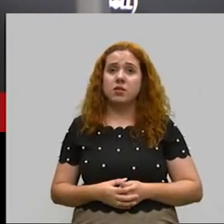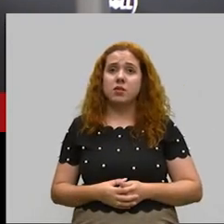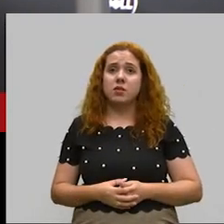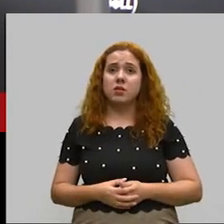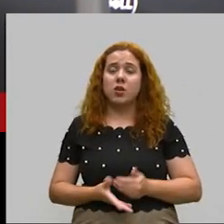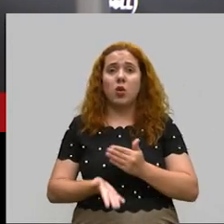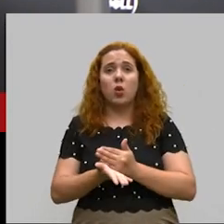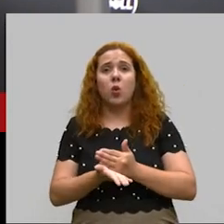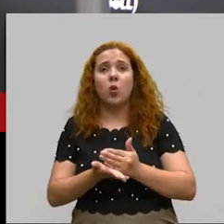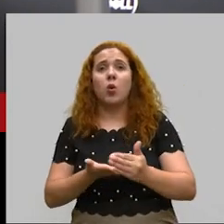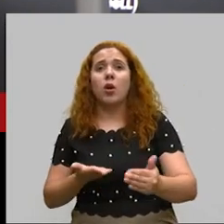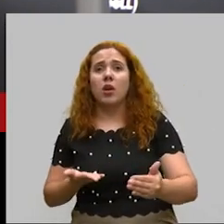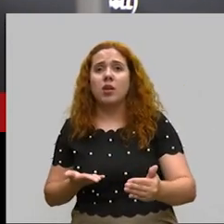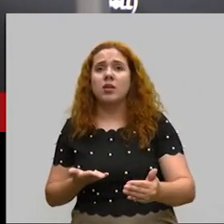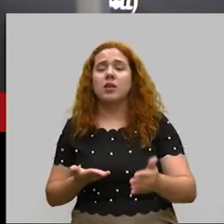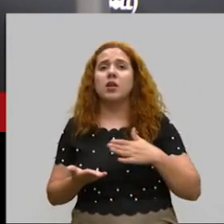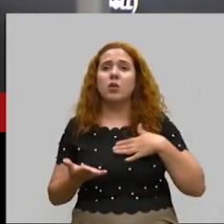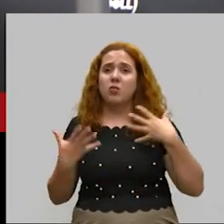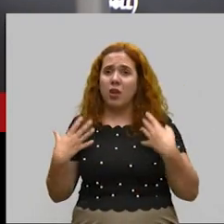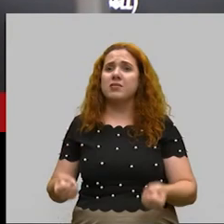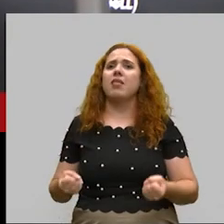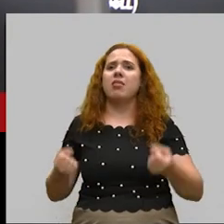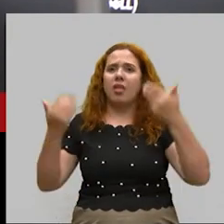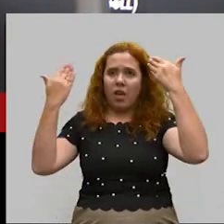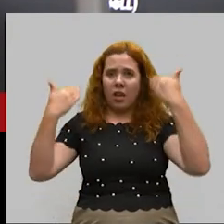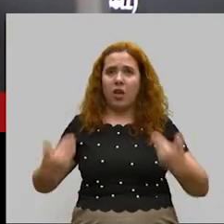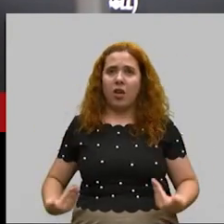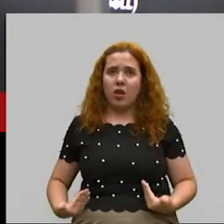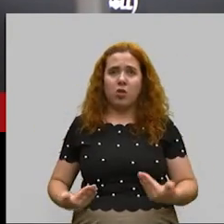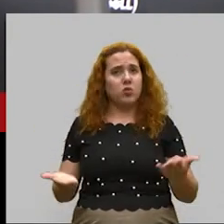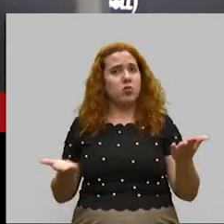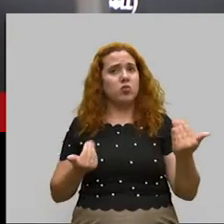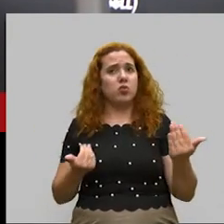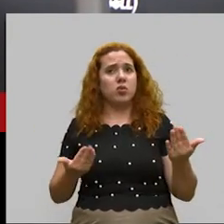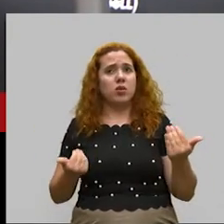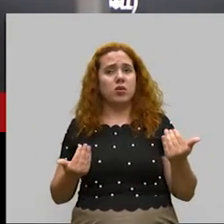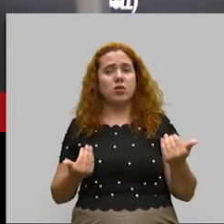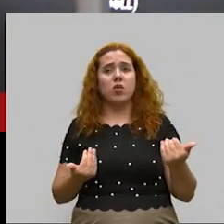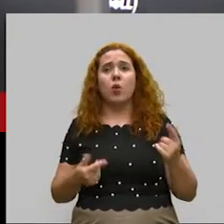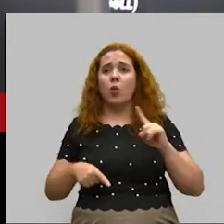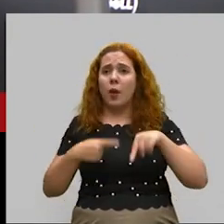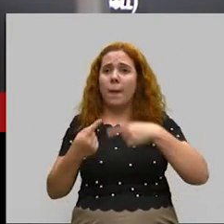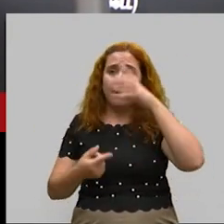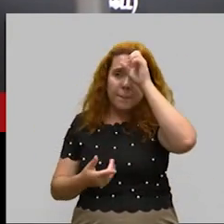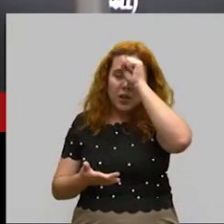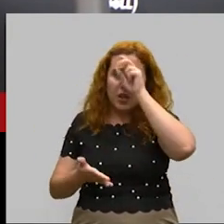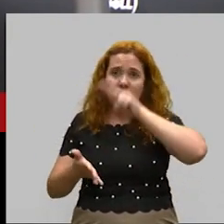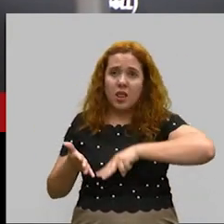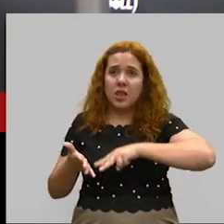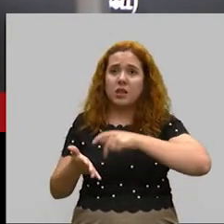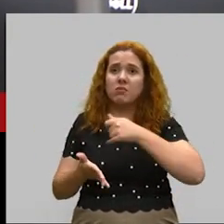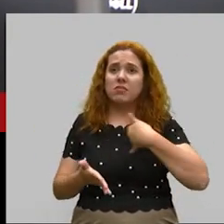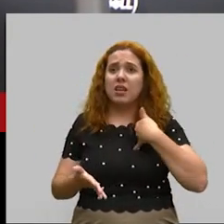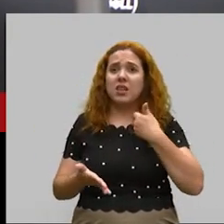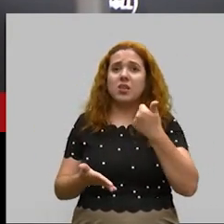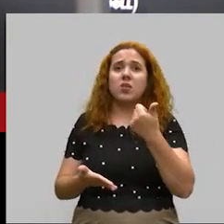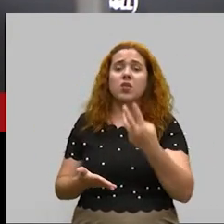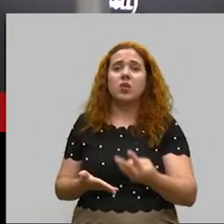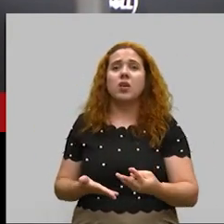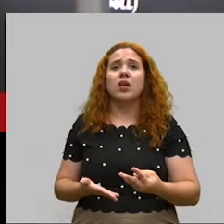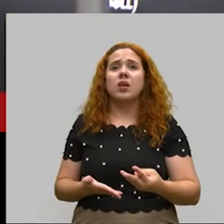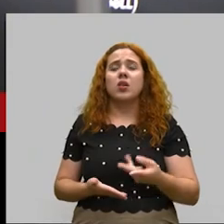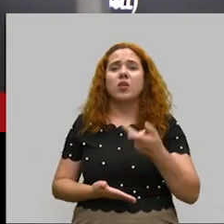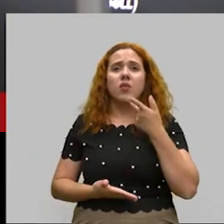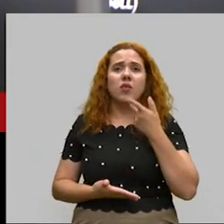parto né Eu tive que assumir a minha identidade eu sou um jovem que eu fui Alfabetizado né com 13 anos e aí toda vez que eu vou